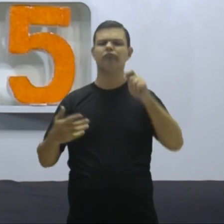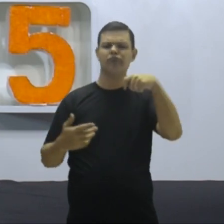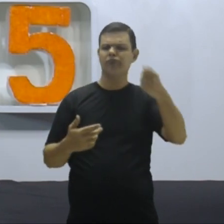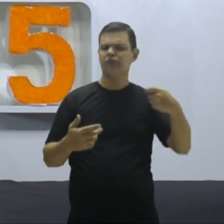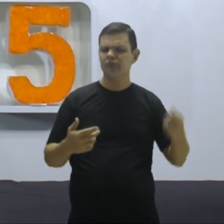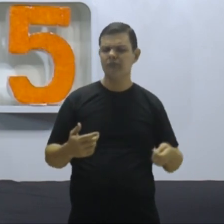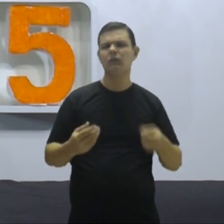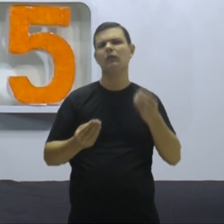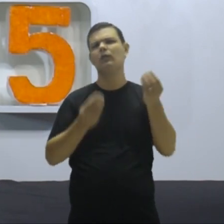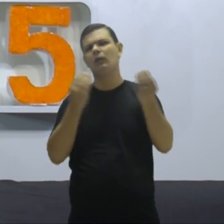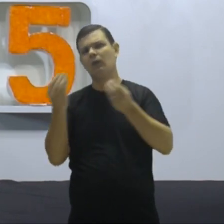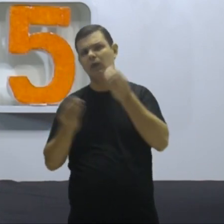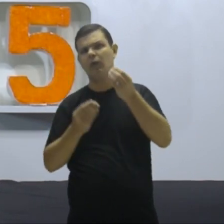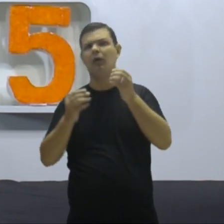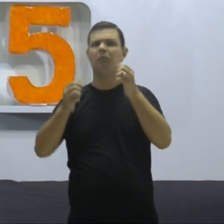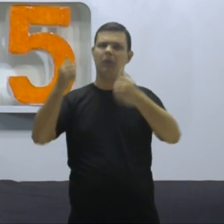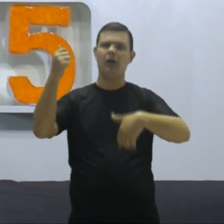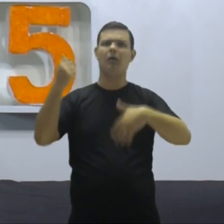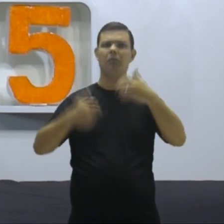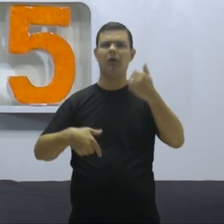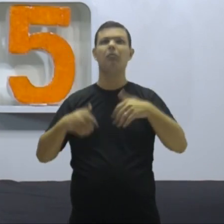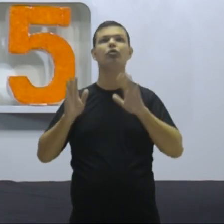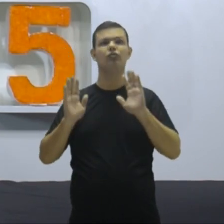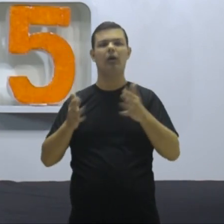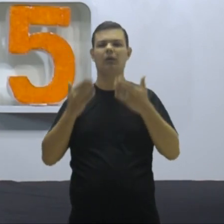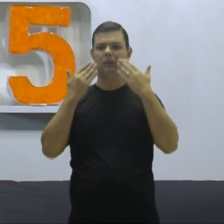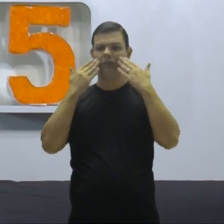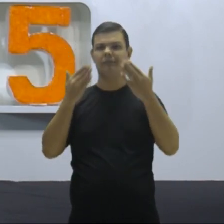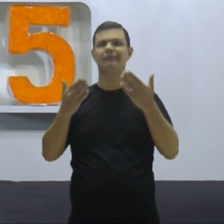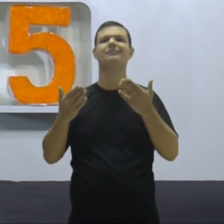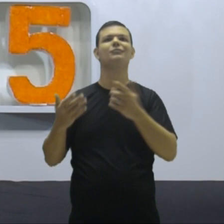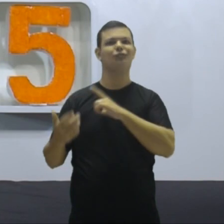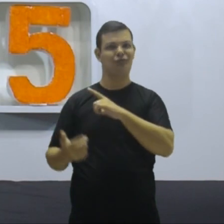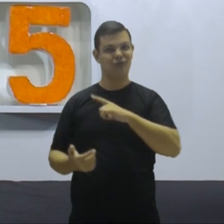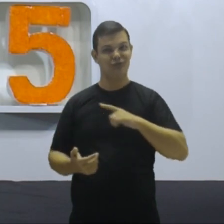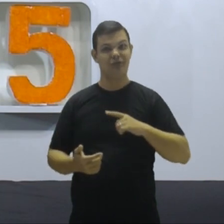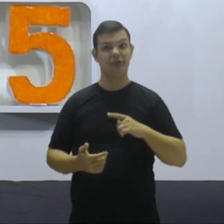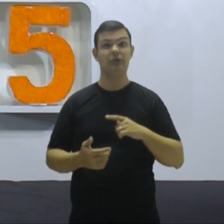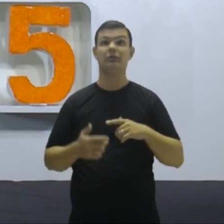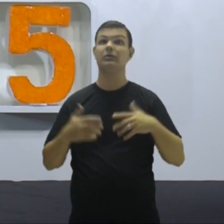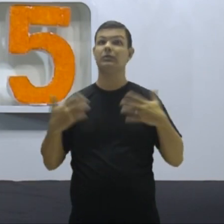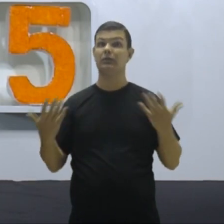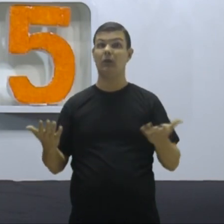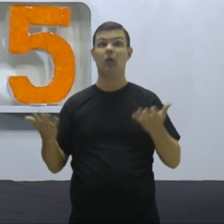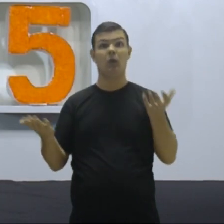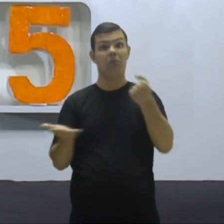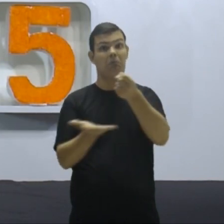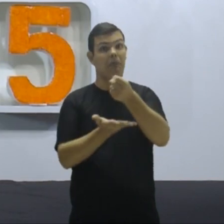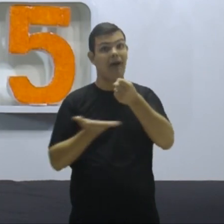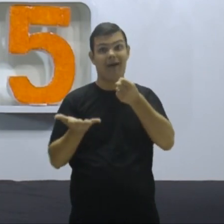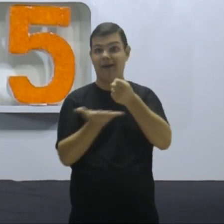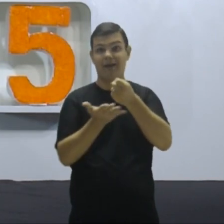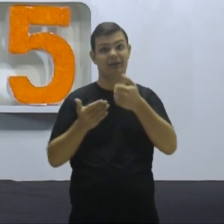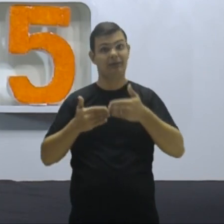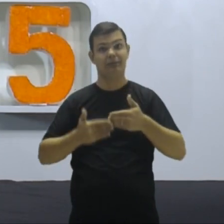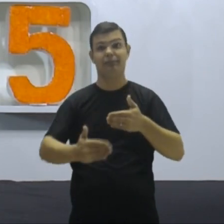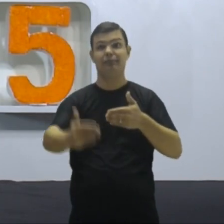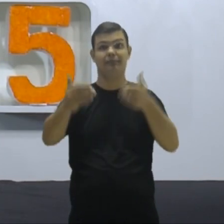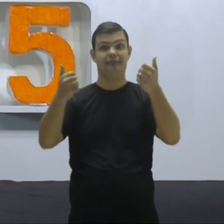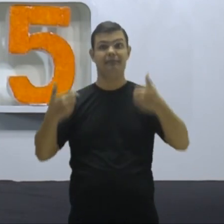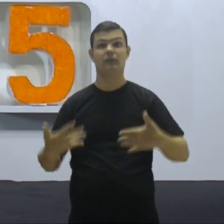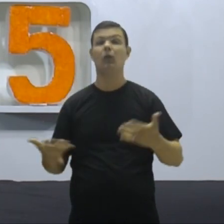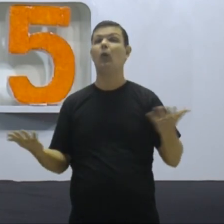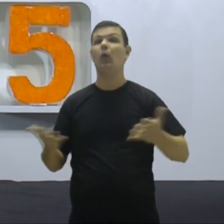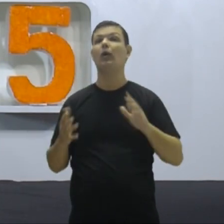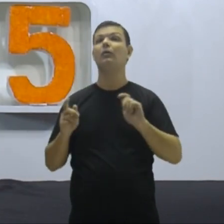especificamos, conversamos sobre isso, fizemos atividade interativa. Então é a base para a nossa aula de hoje. Então hoje nós vamos